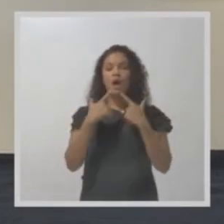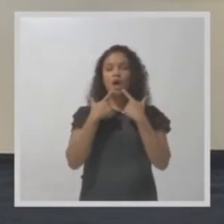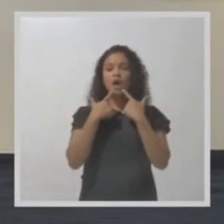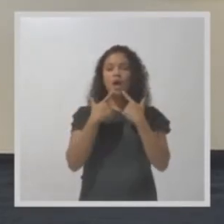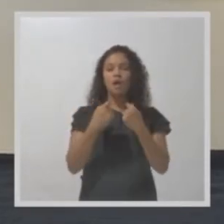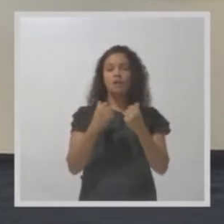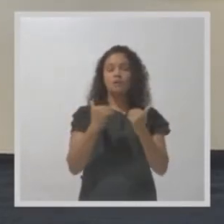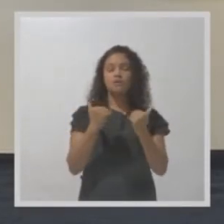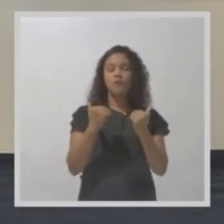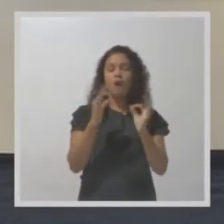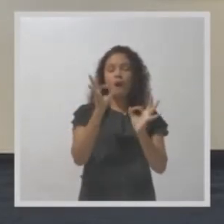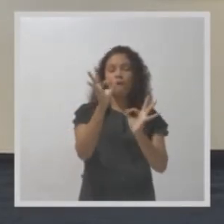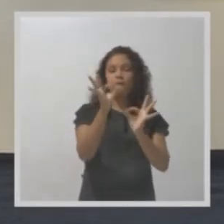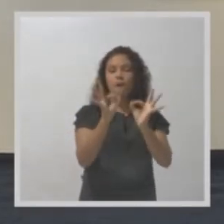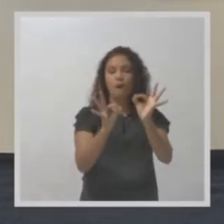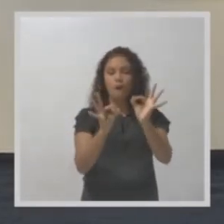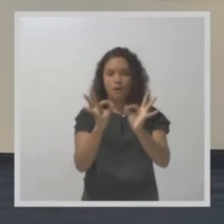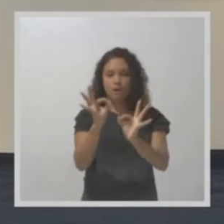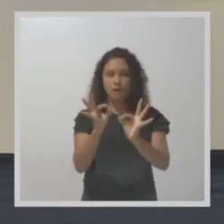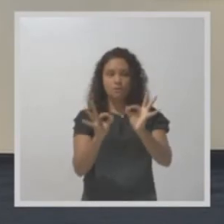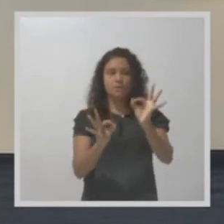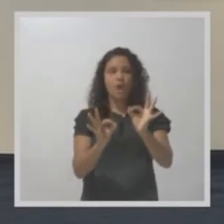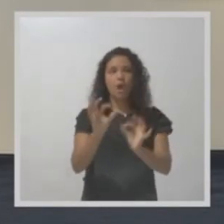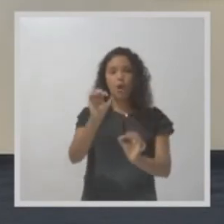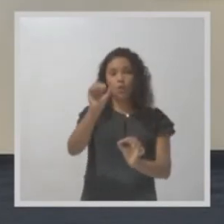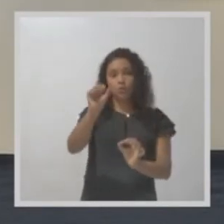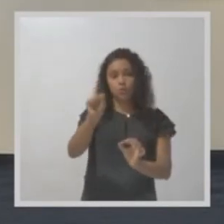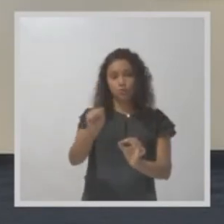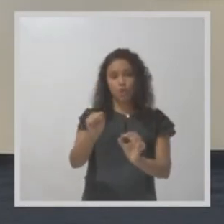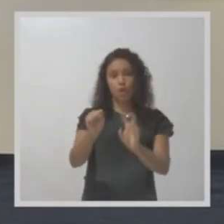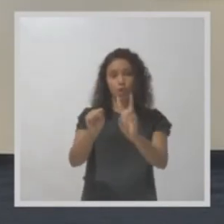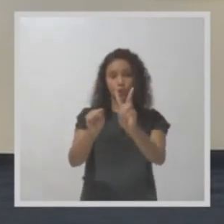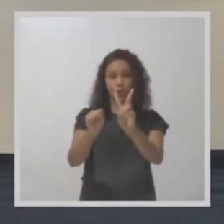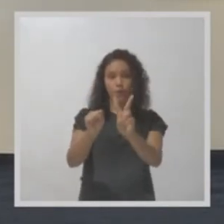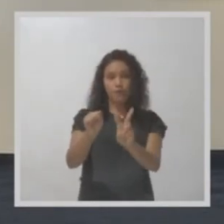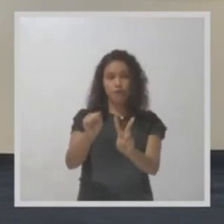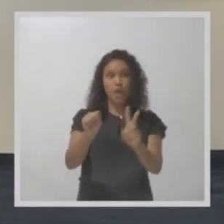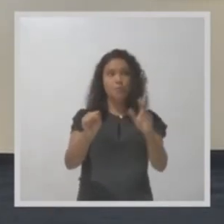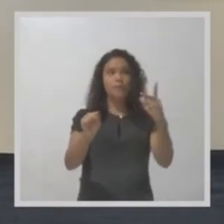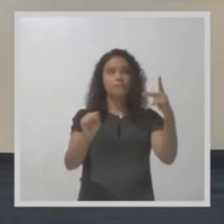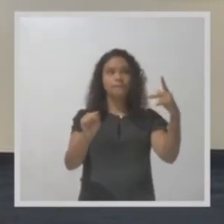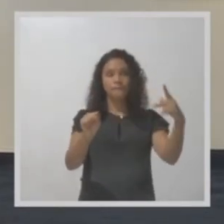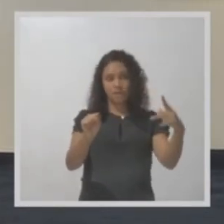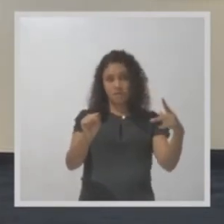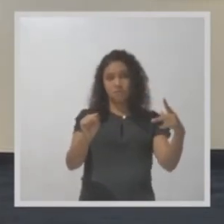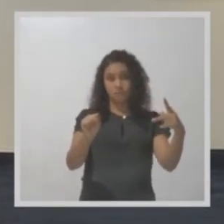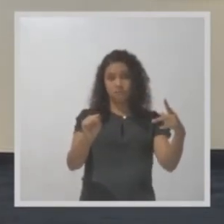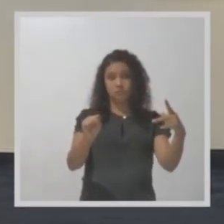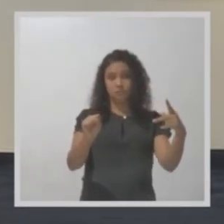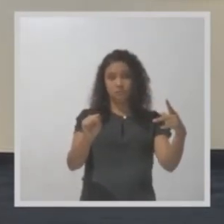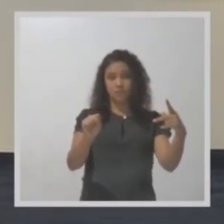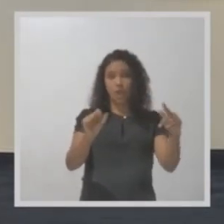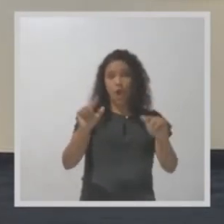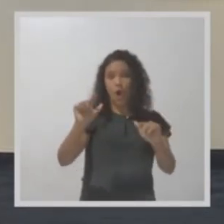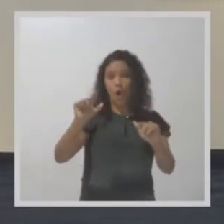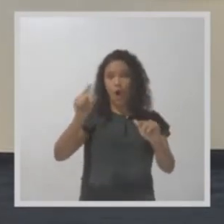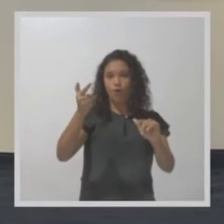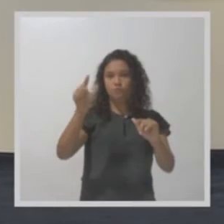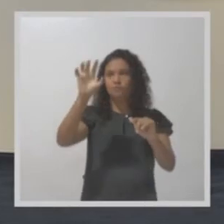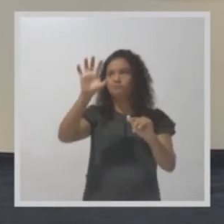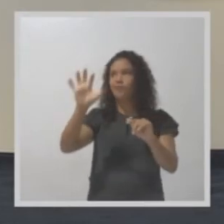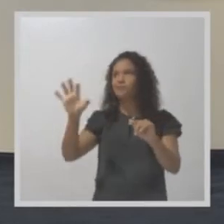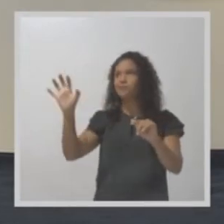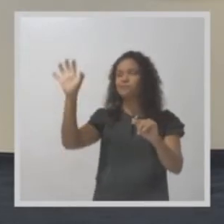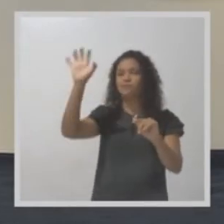com sujeito, verbo e predicado. Mas, em algumas regiões, essas construções frasais,